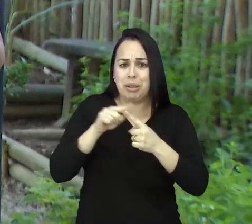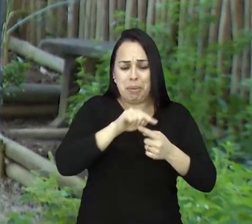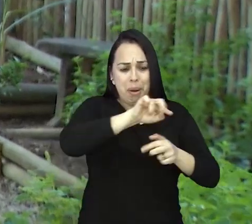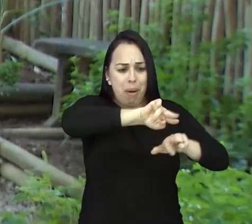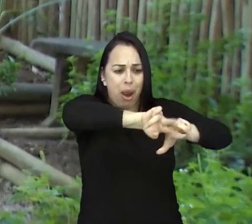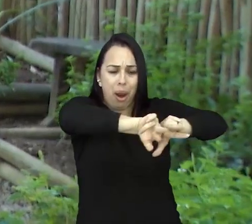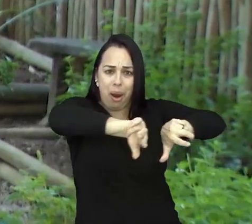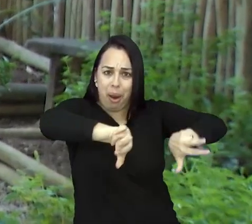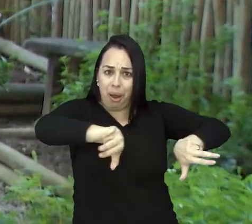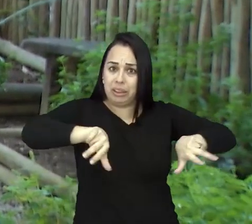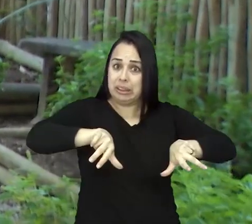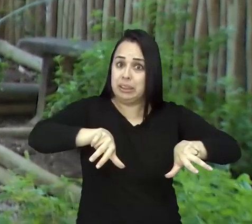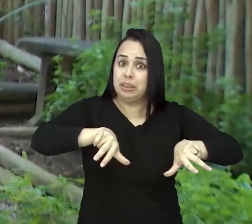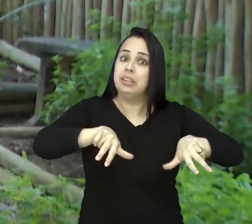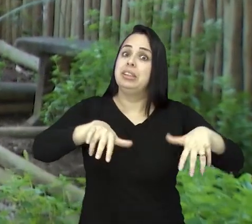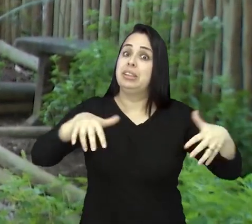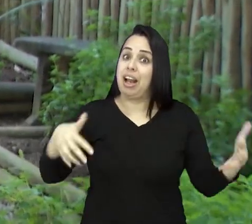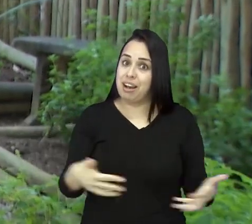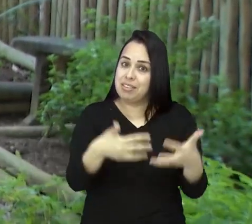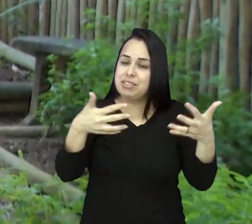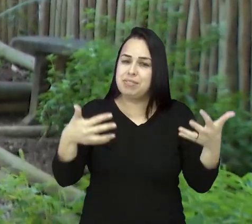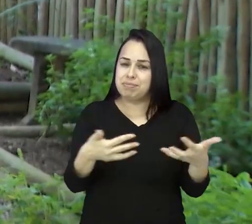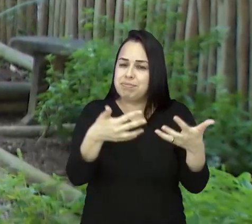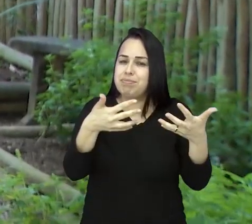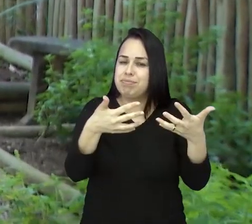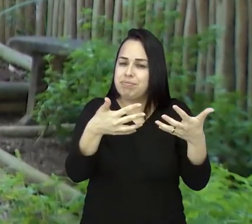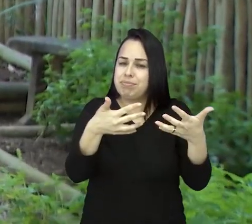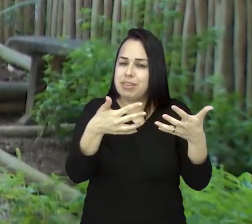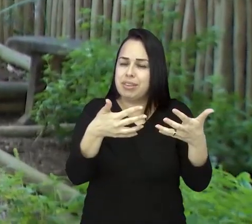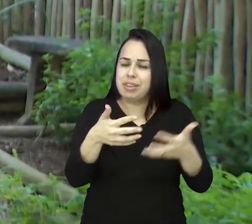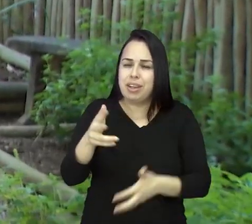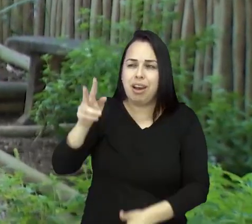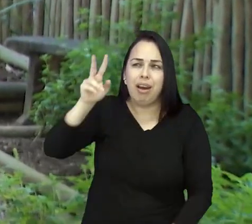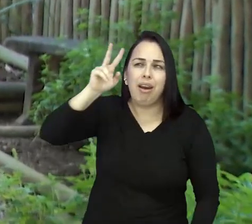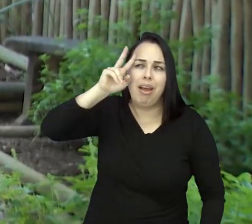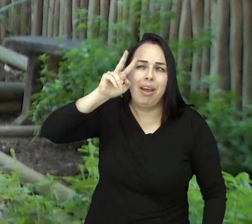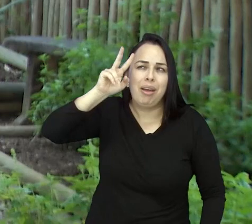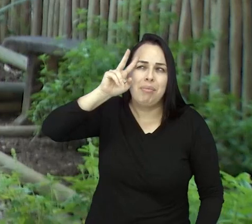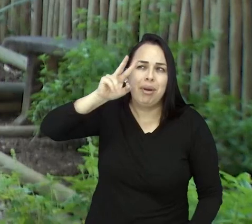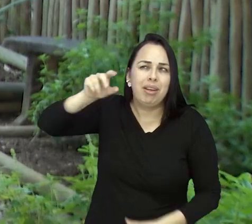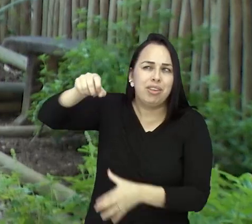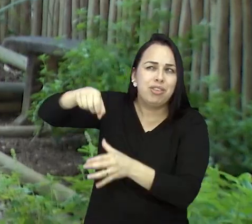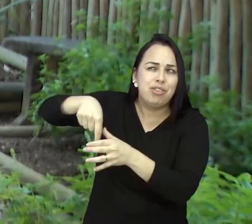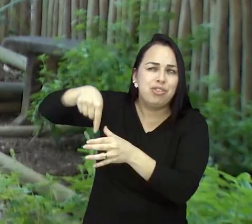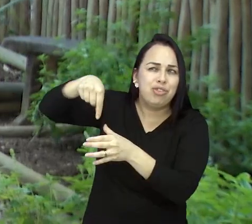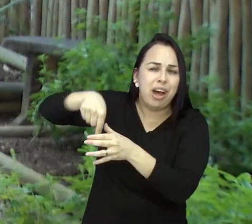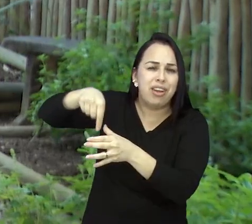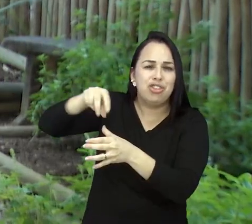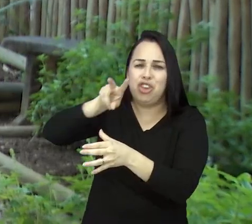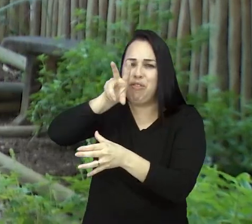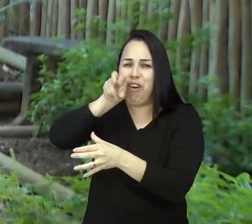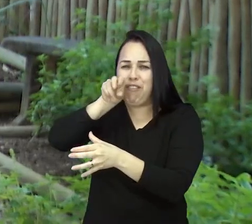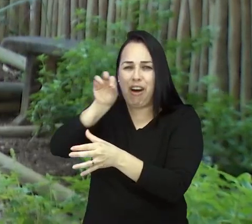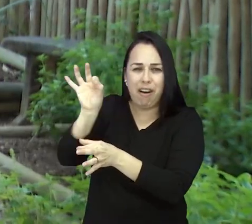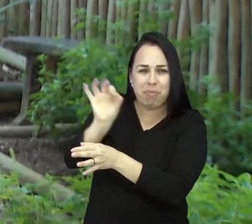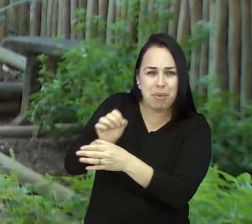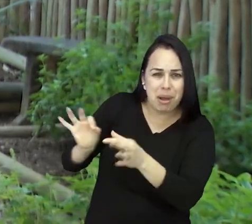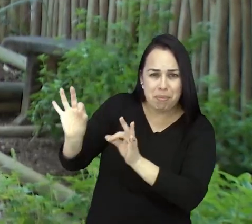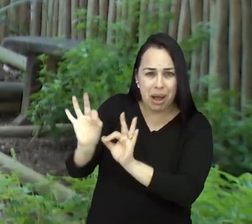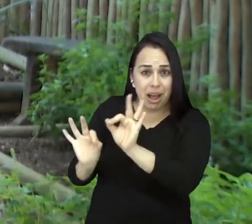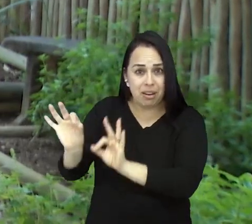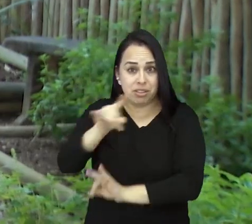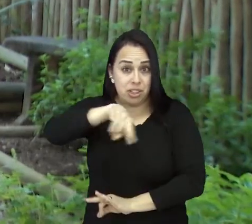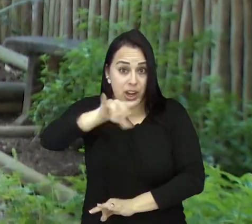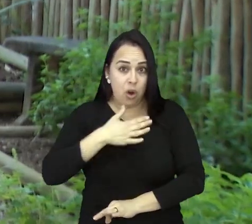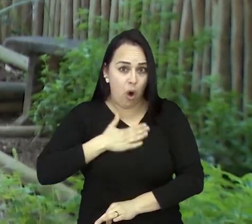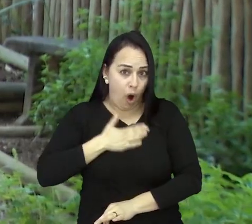hortelã, alecrim e tantas outras ervas que lembra aquele chazinho de vó, né? E você que gosta de chá,